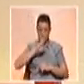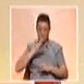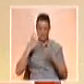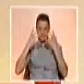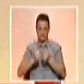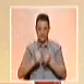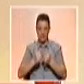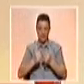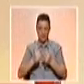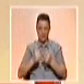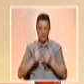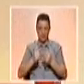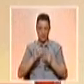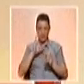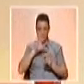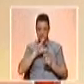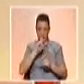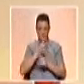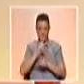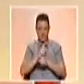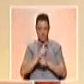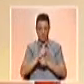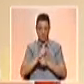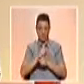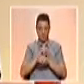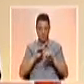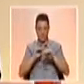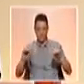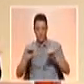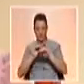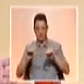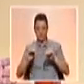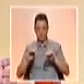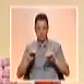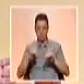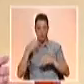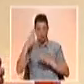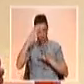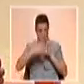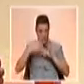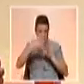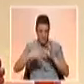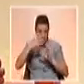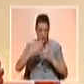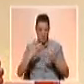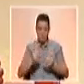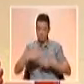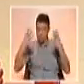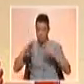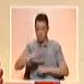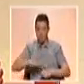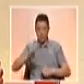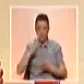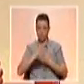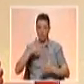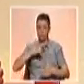forem alargados ou se mantiverem de uma fase mais ou menos severa, nós vamos ter em muitas áreas, não só